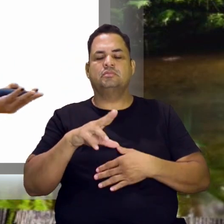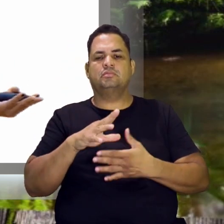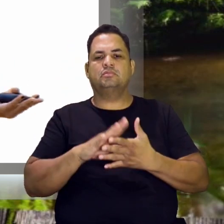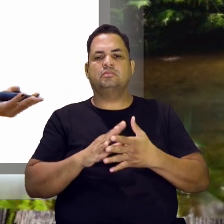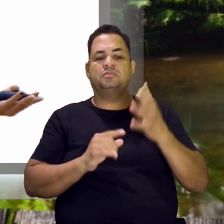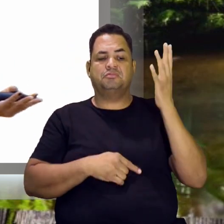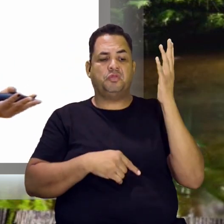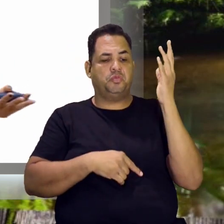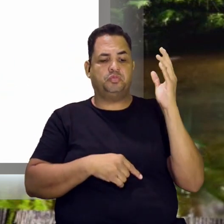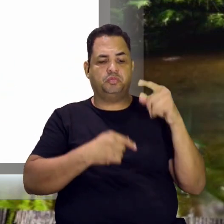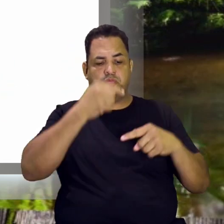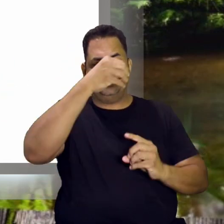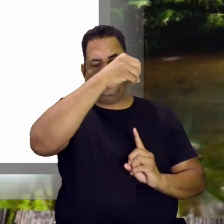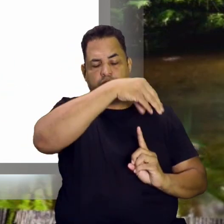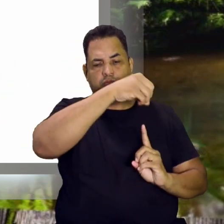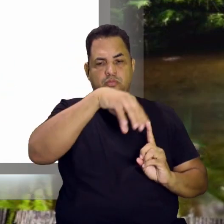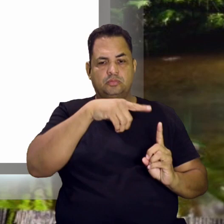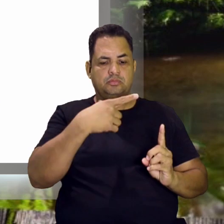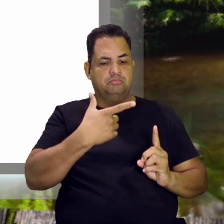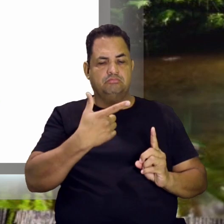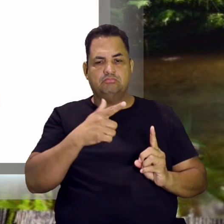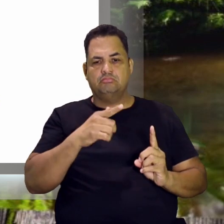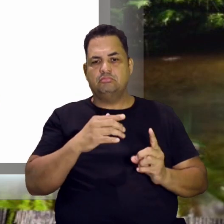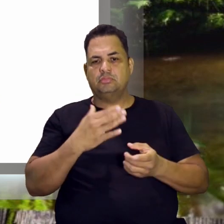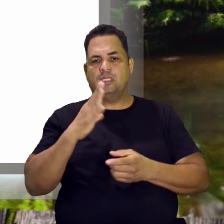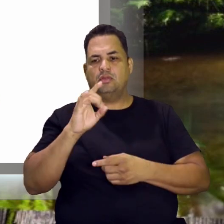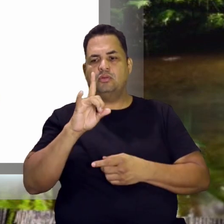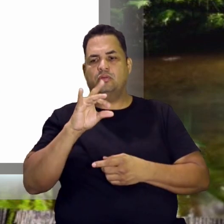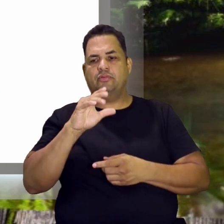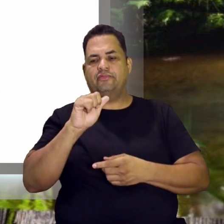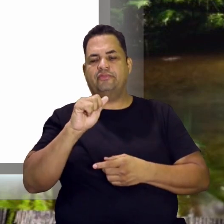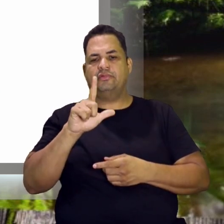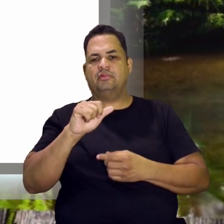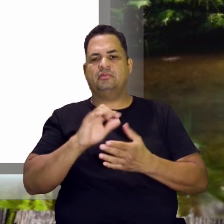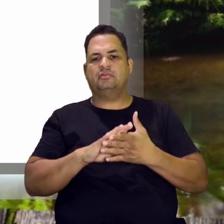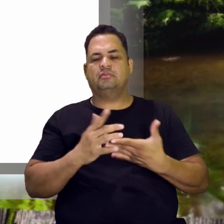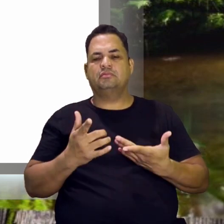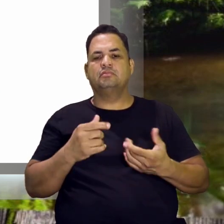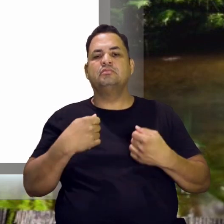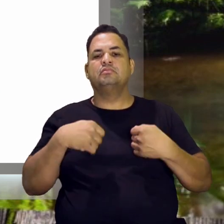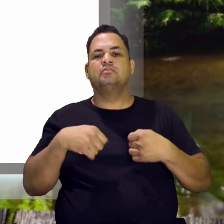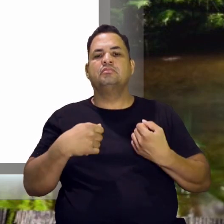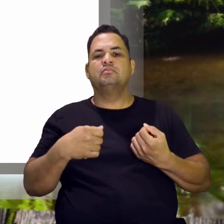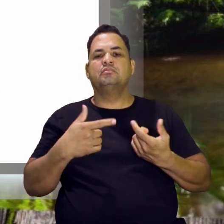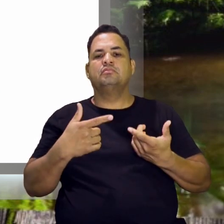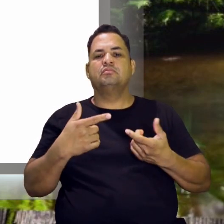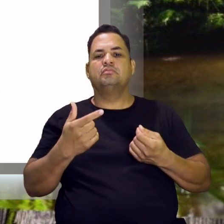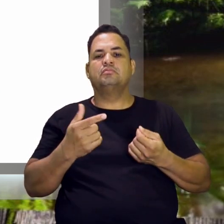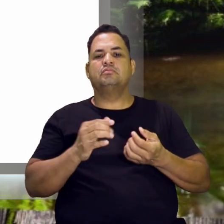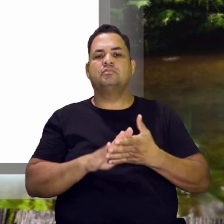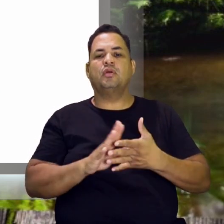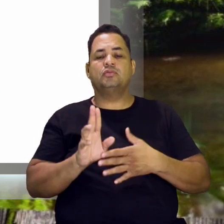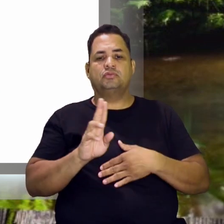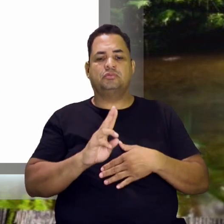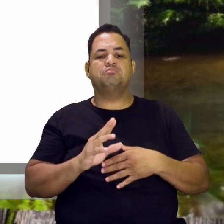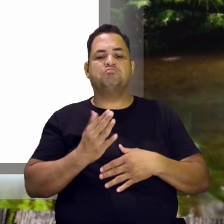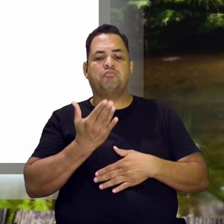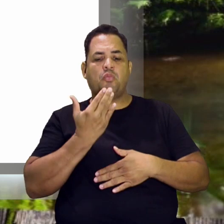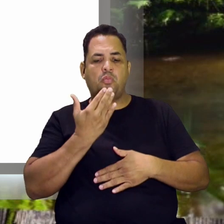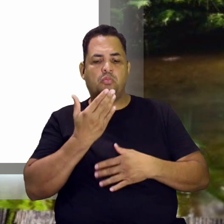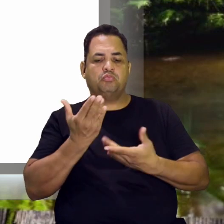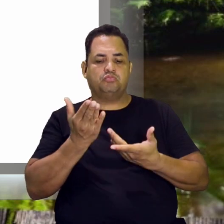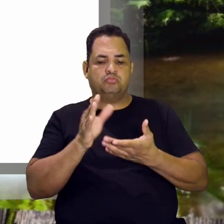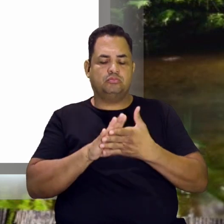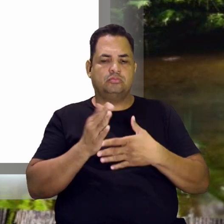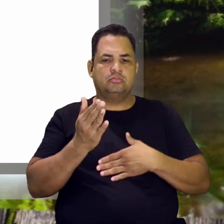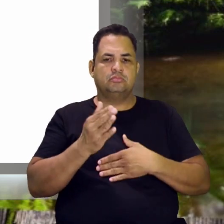não tem clorofila, assim como eu e você, tá? Então, nós somos consumidores, precisamos